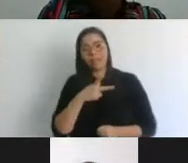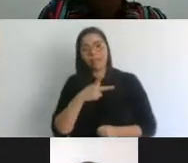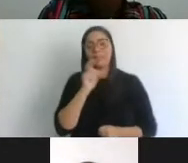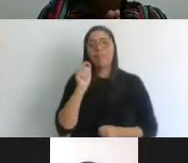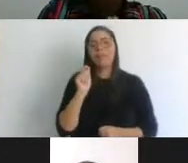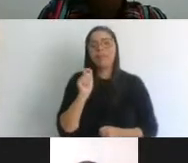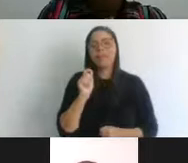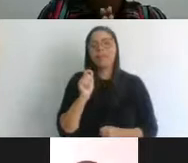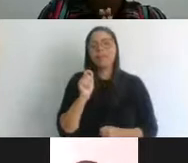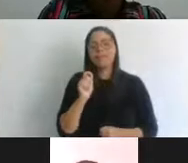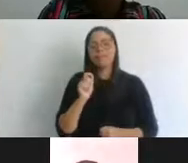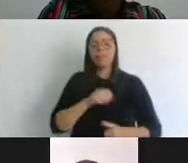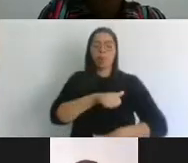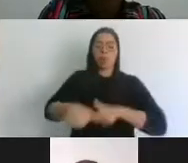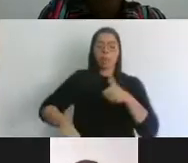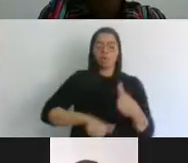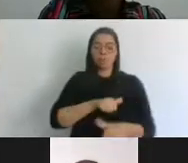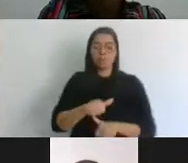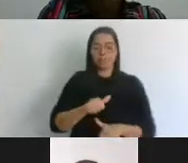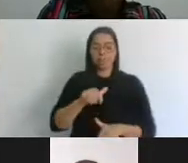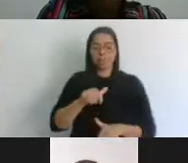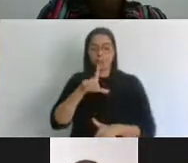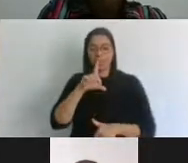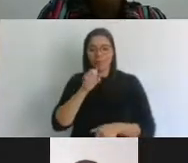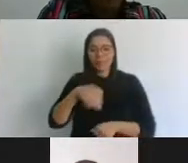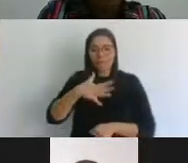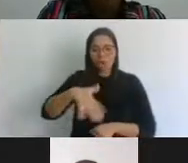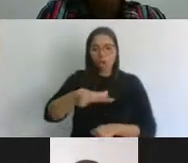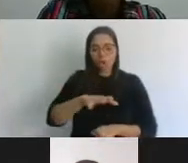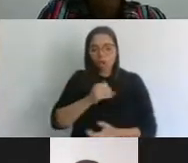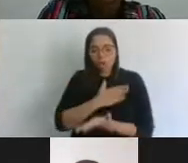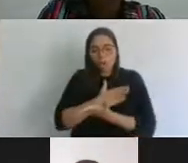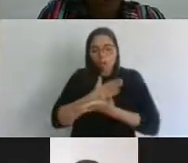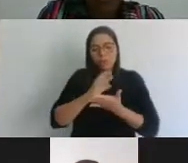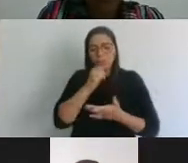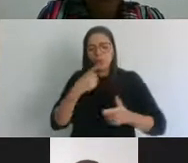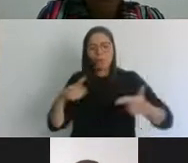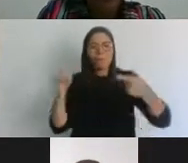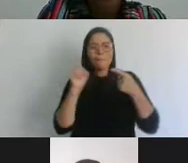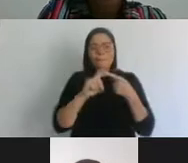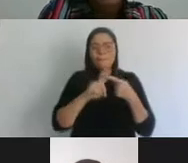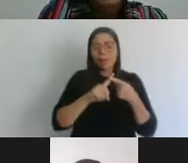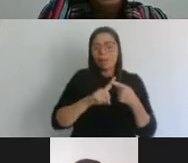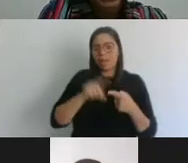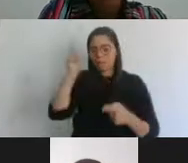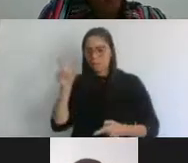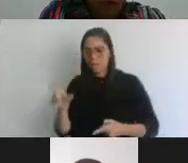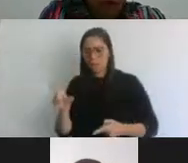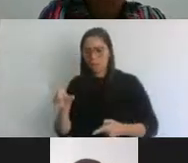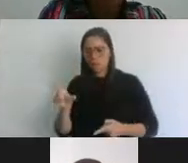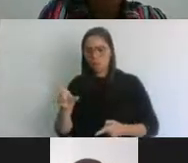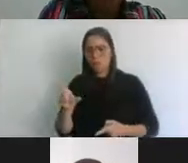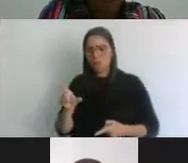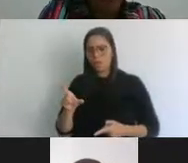seguinte o movimento da Colonial iniciou quando o primeiro sujeito se